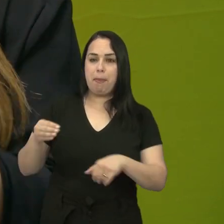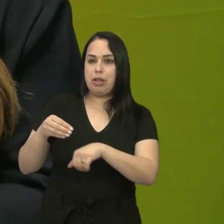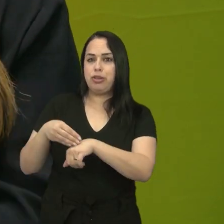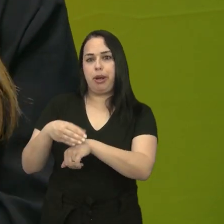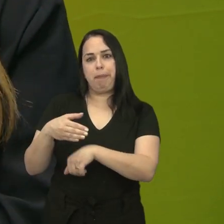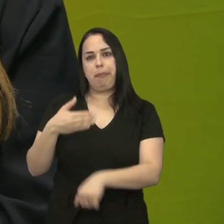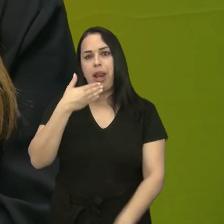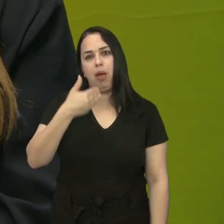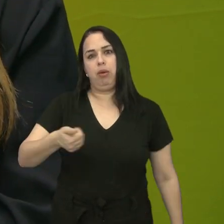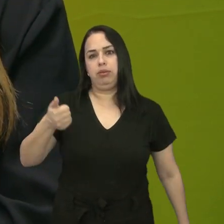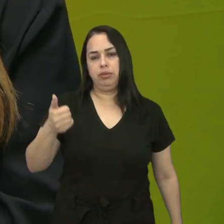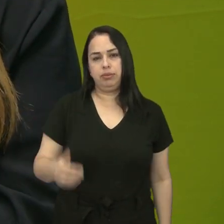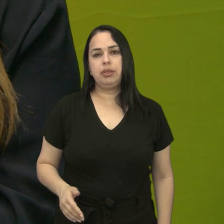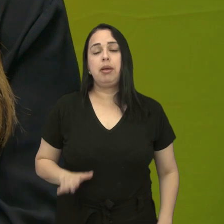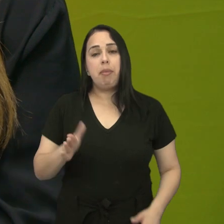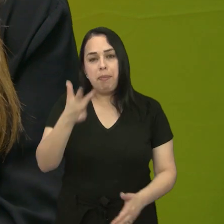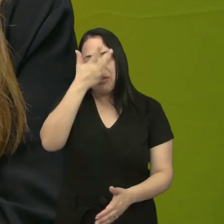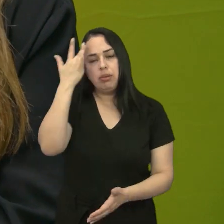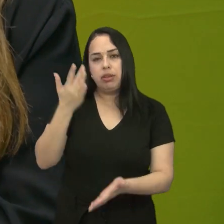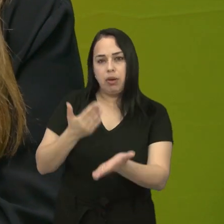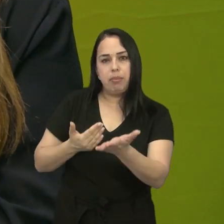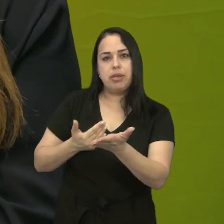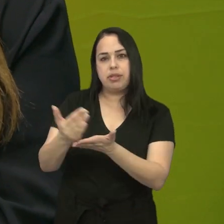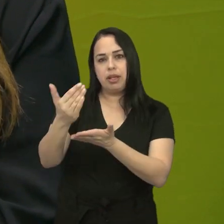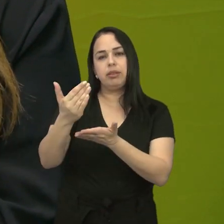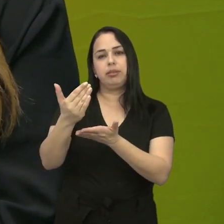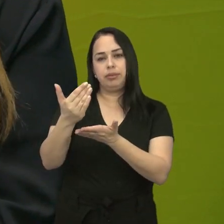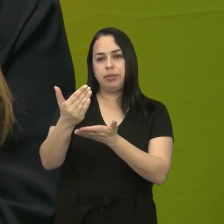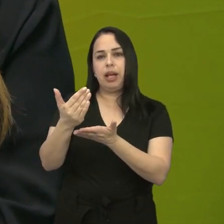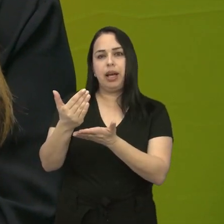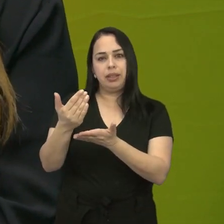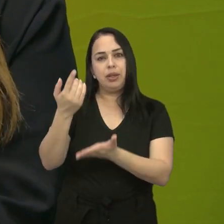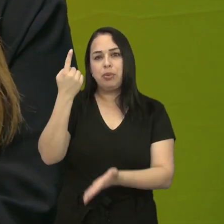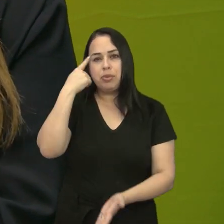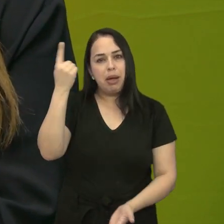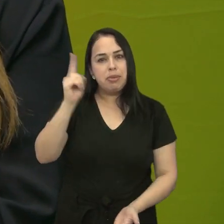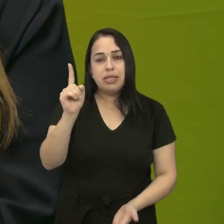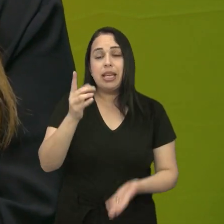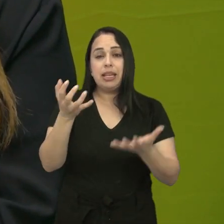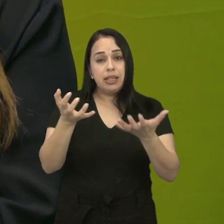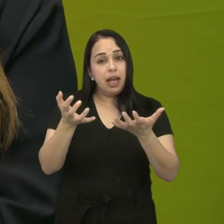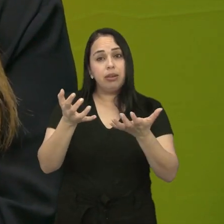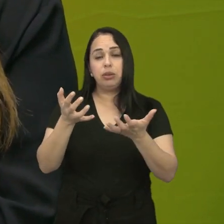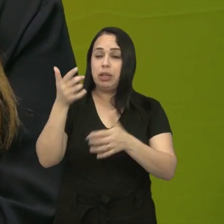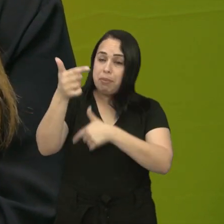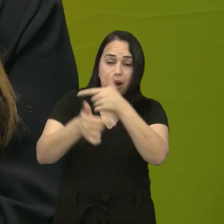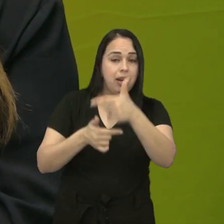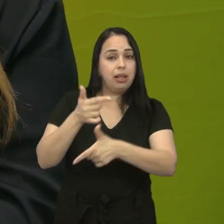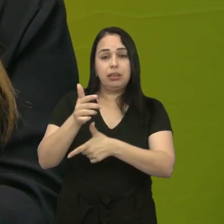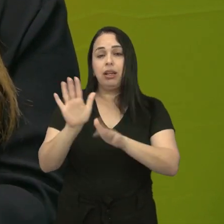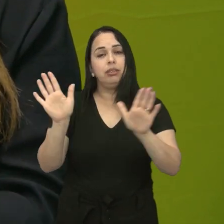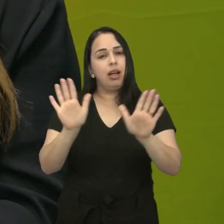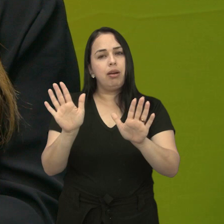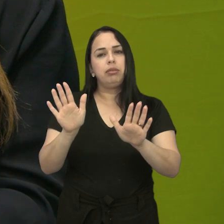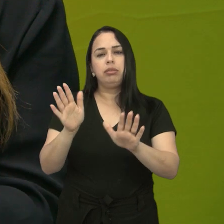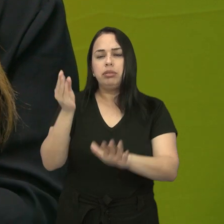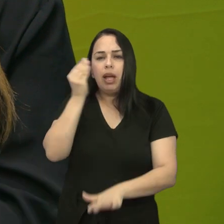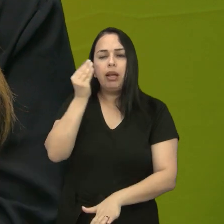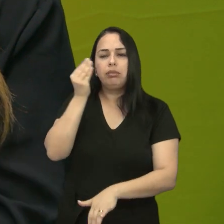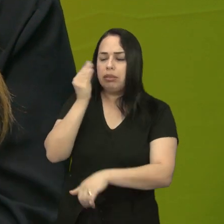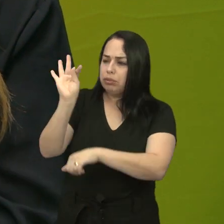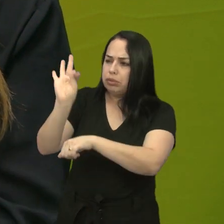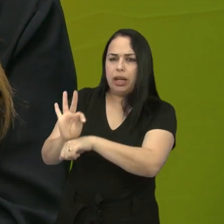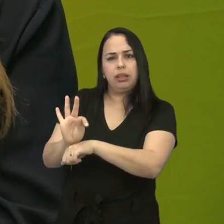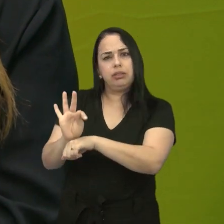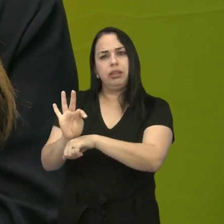dica maior, assim, eu acho que para quem está começando a explorar, ainda não tem certeza se quer ou não trabalhar com isso, começar explorando essas questões técnicas no